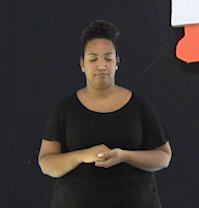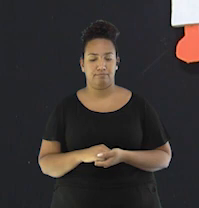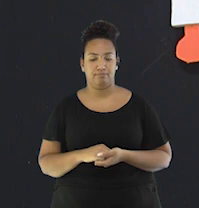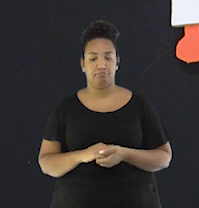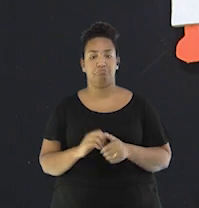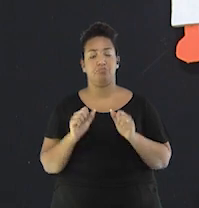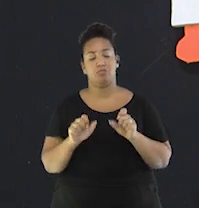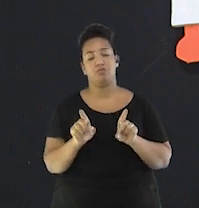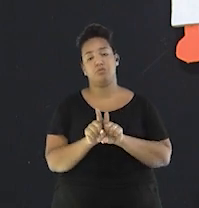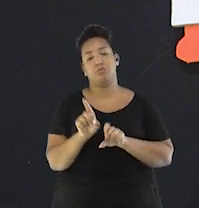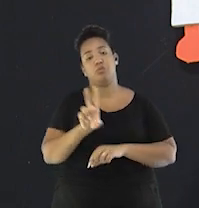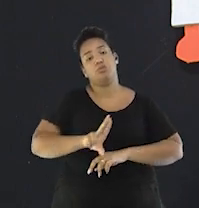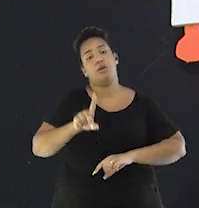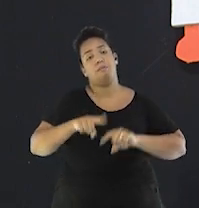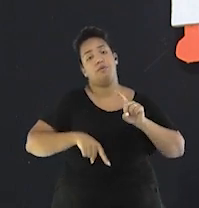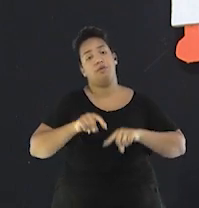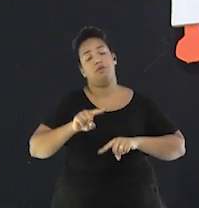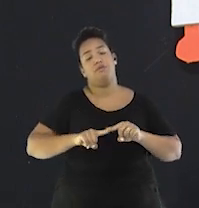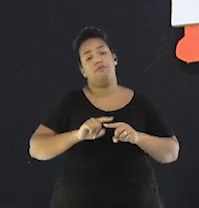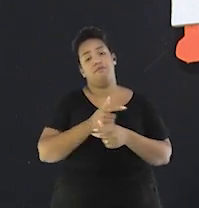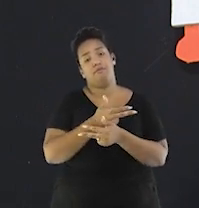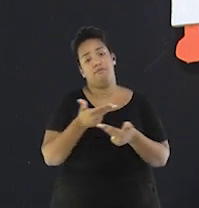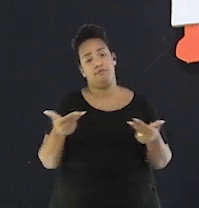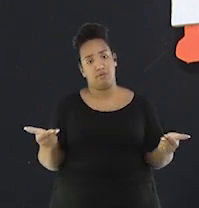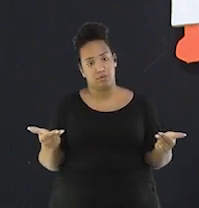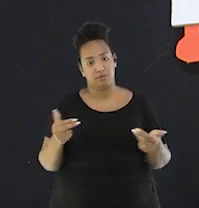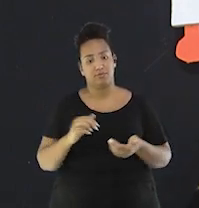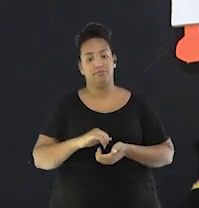Lembrando que você pode usar outros materiais também.